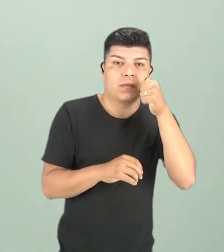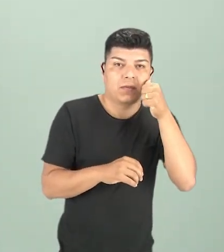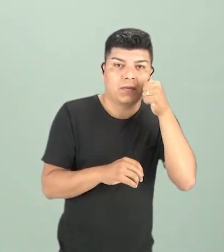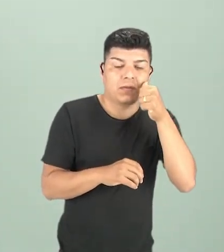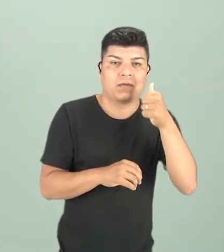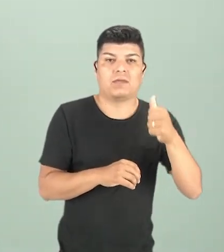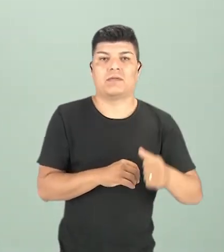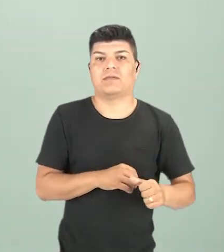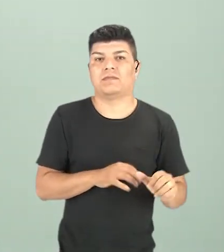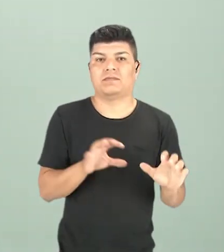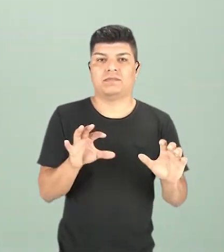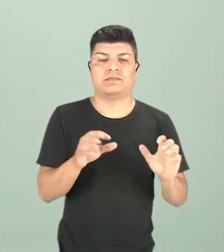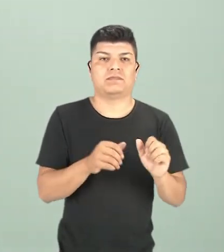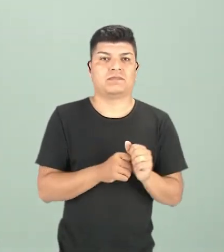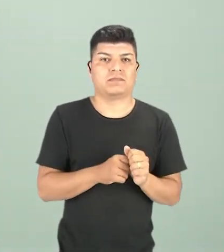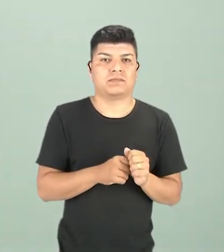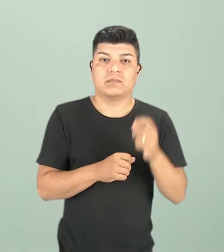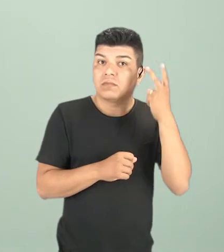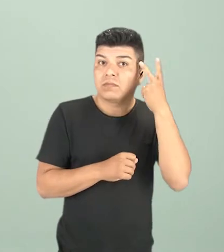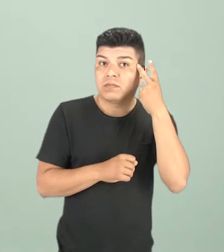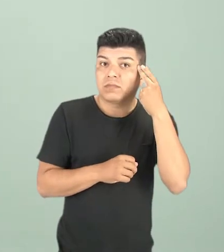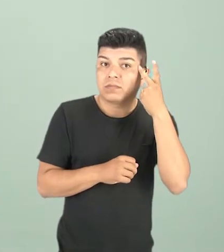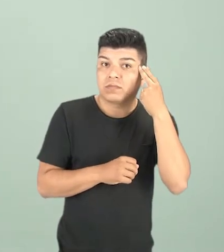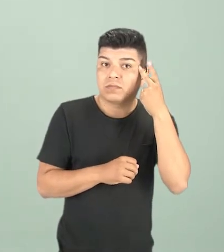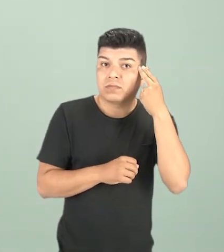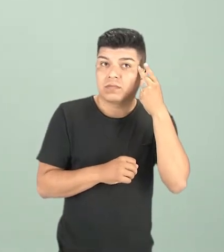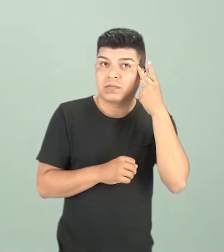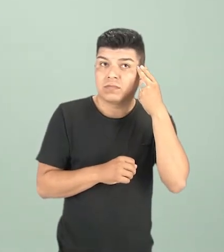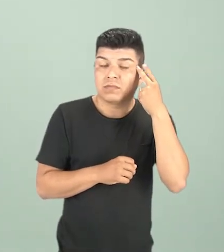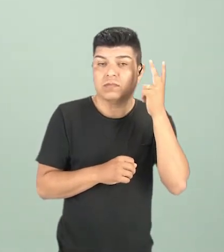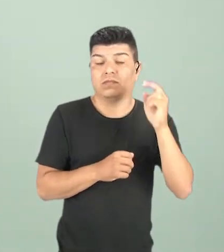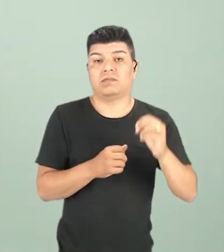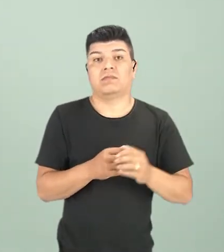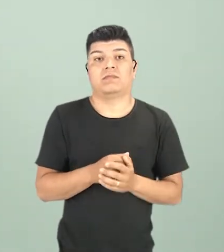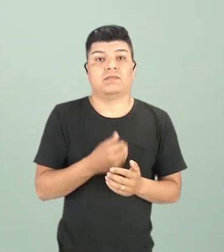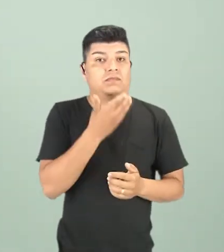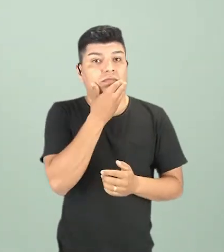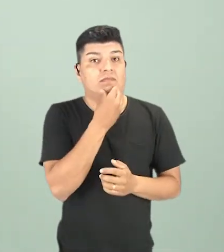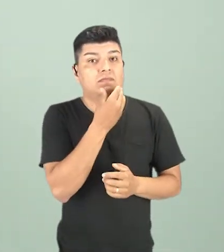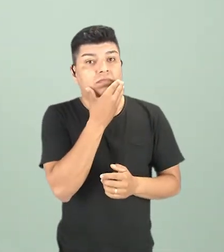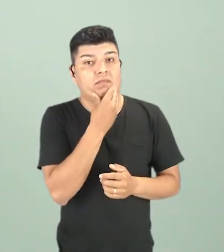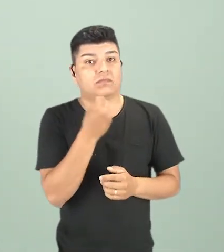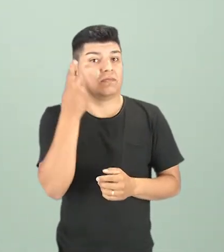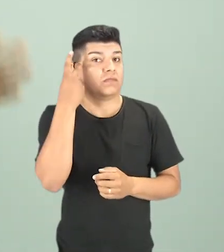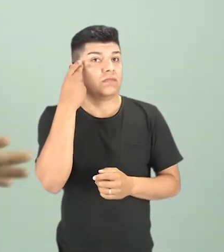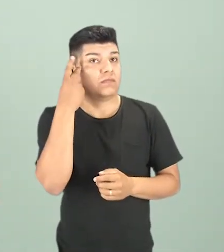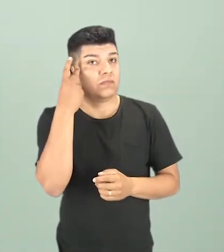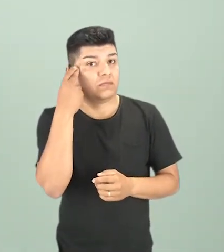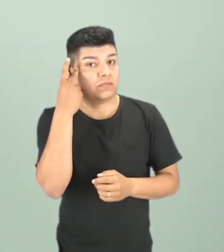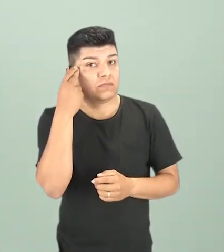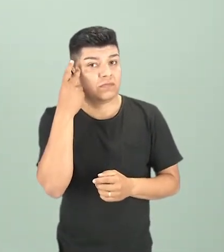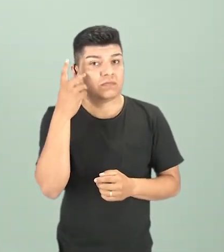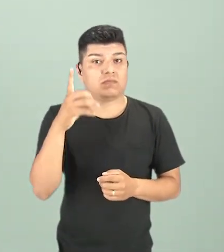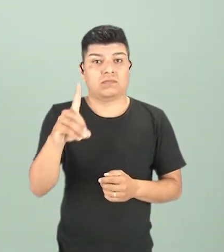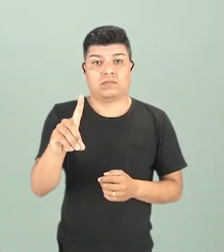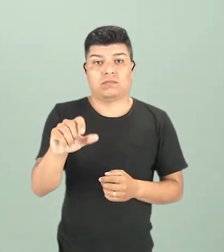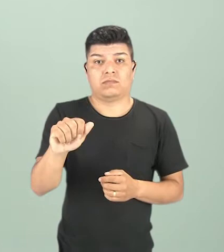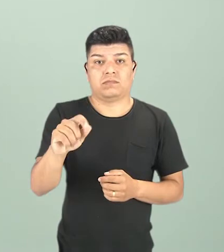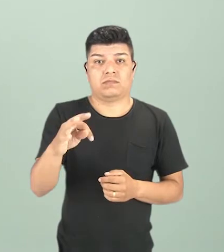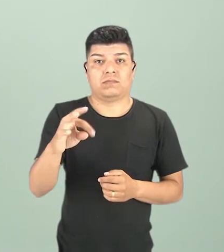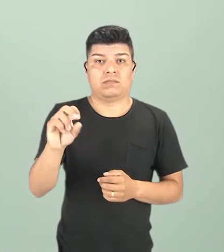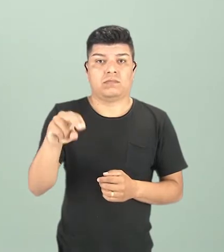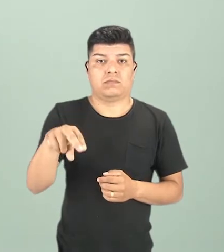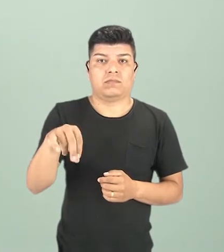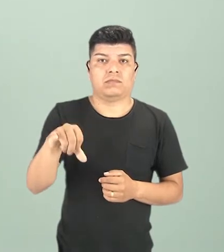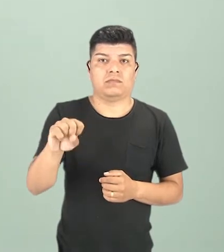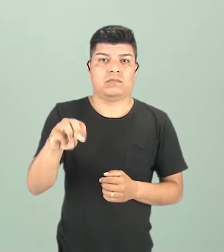com ela normal para daltonismo e um homem normal para daltonismo, né? Só que